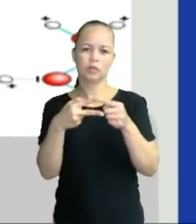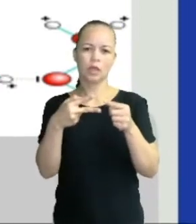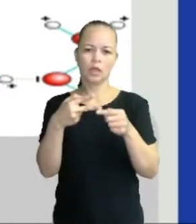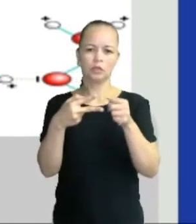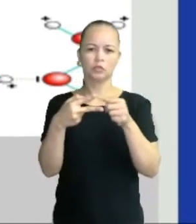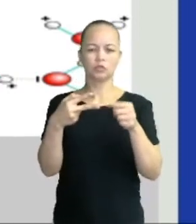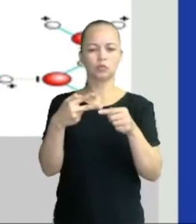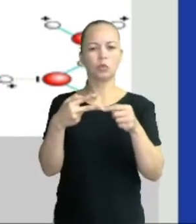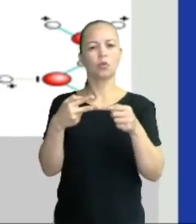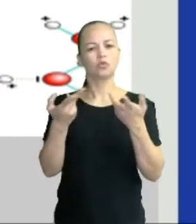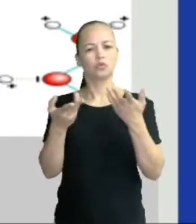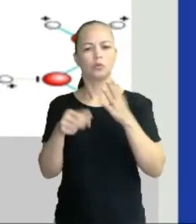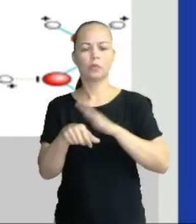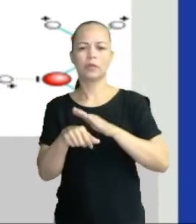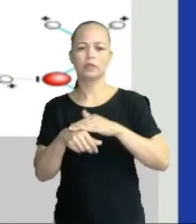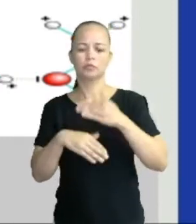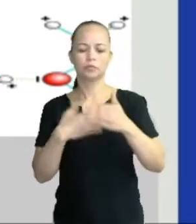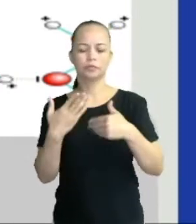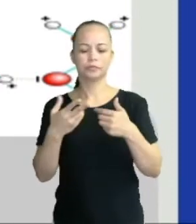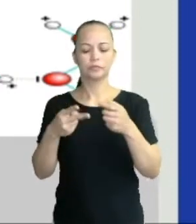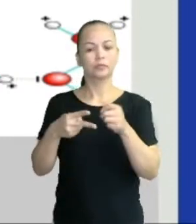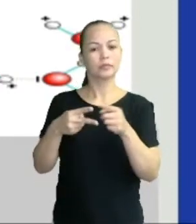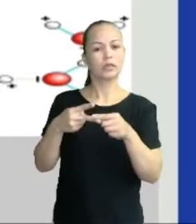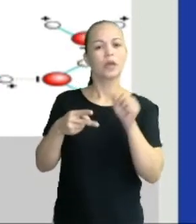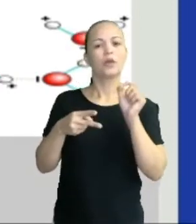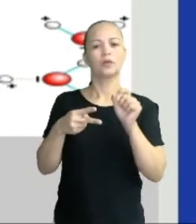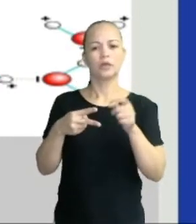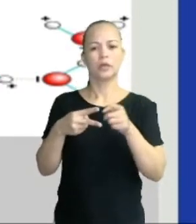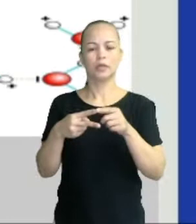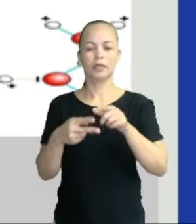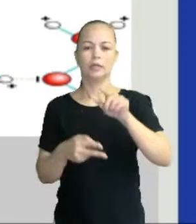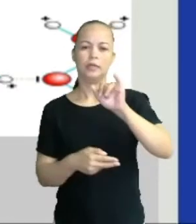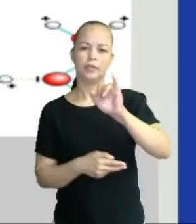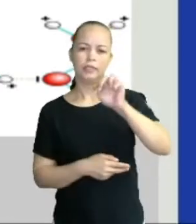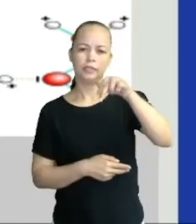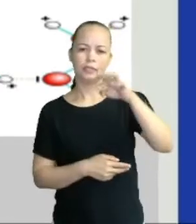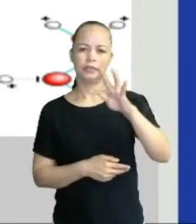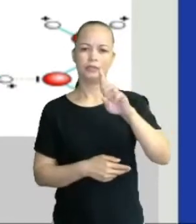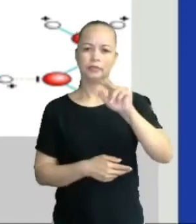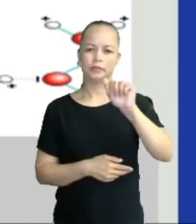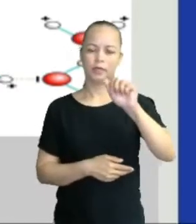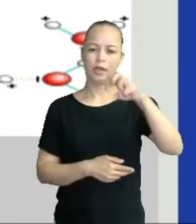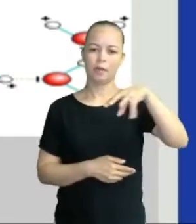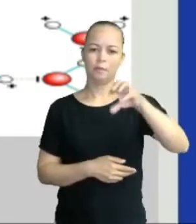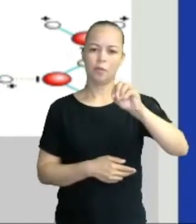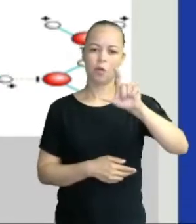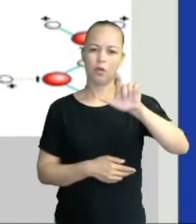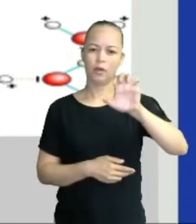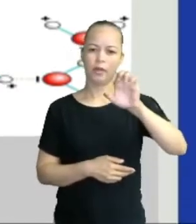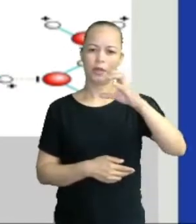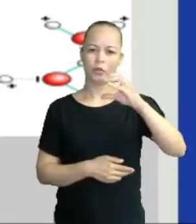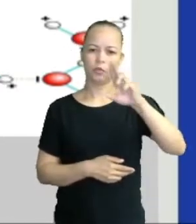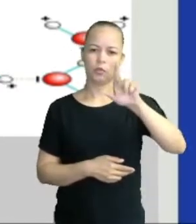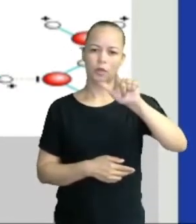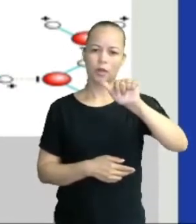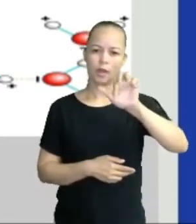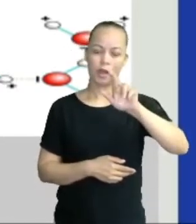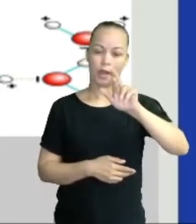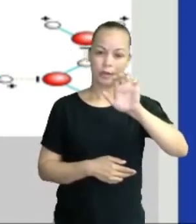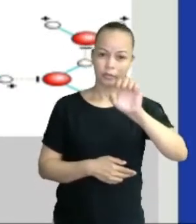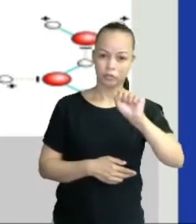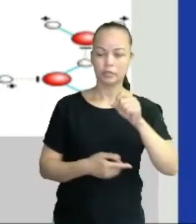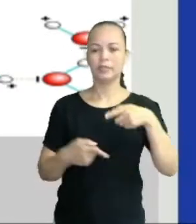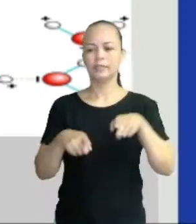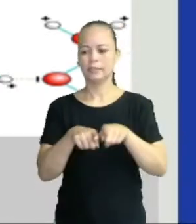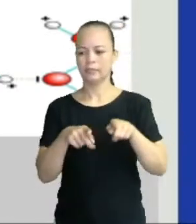grandes pilares, em duas grandes dimensões, que seria as ligações intramoleculares e as ligações intermoleculares. Então, de